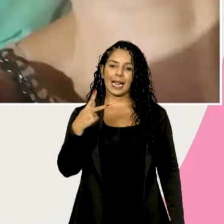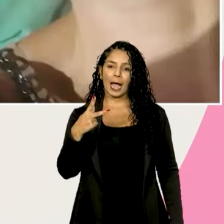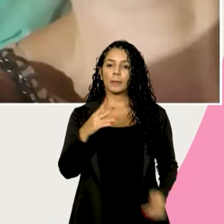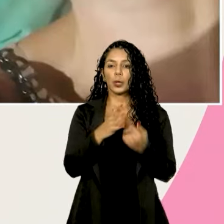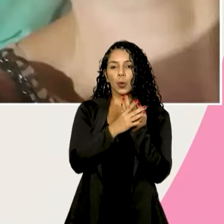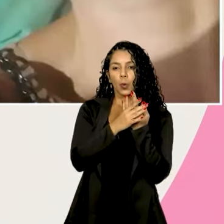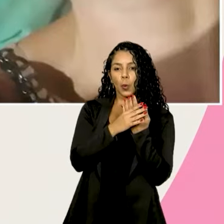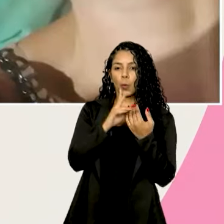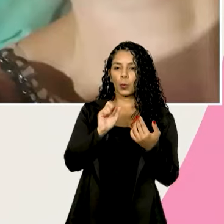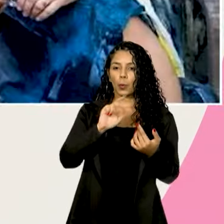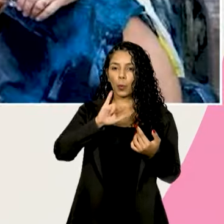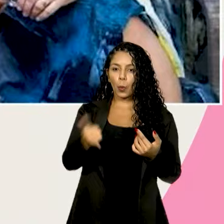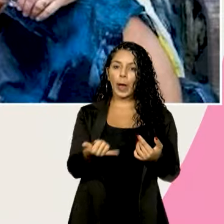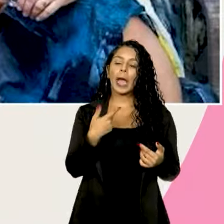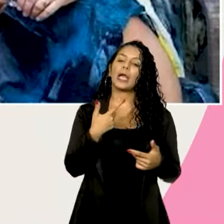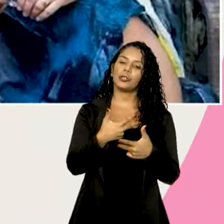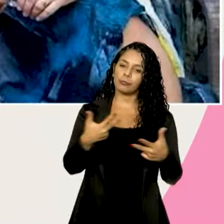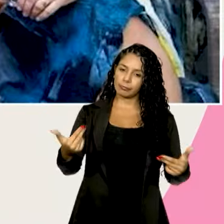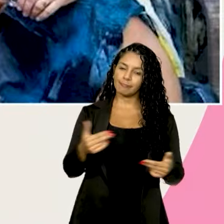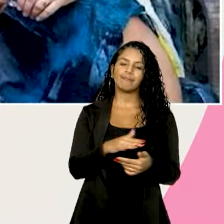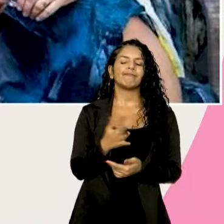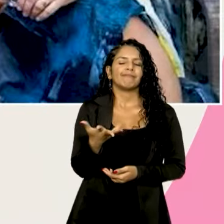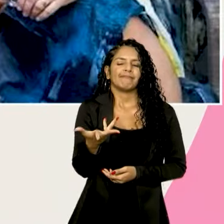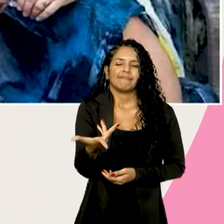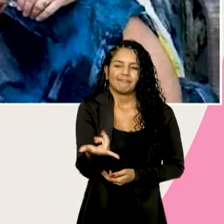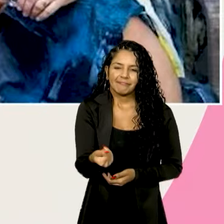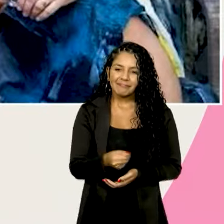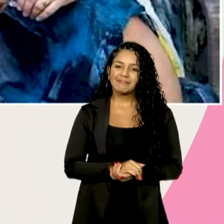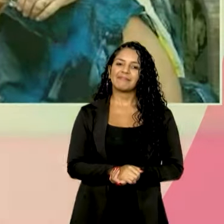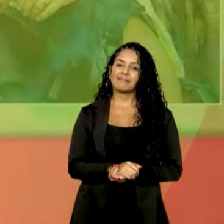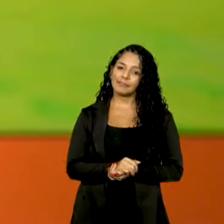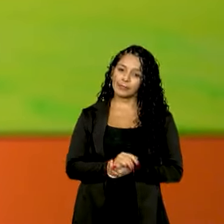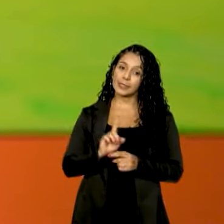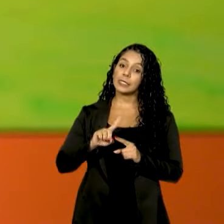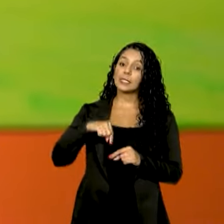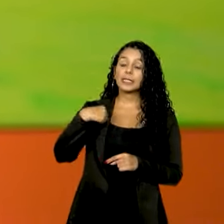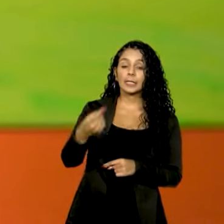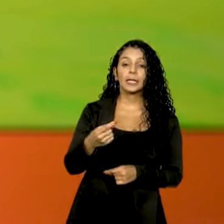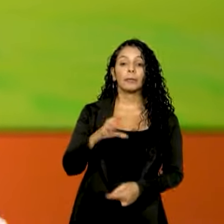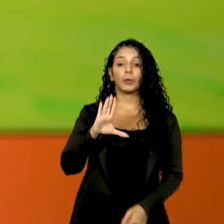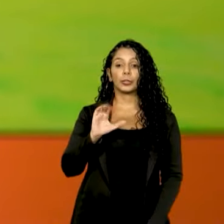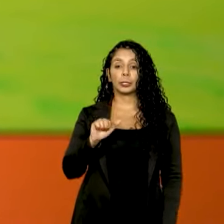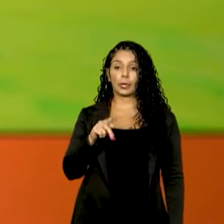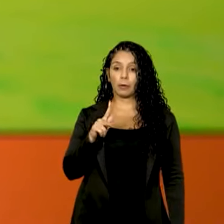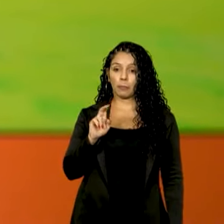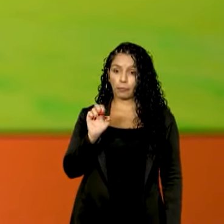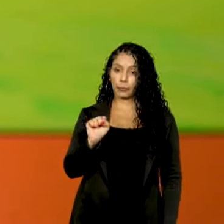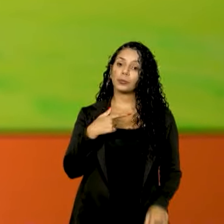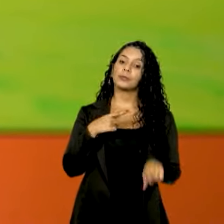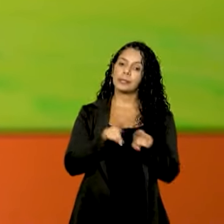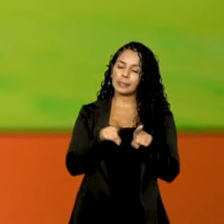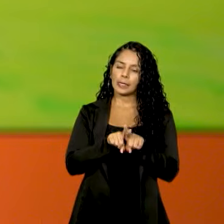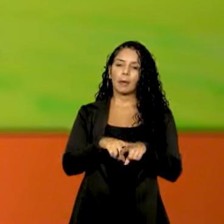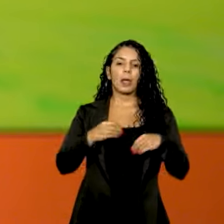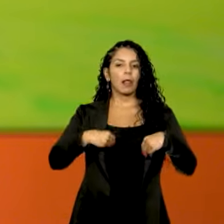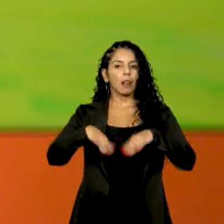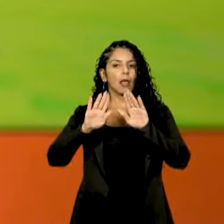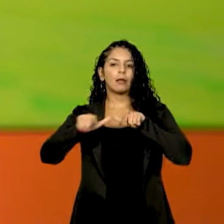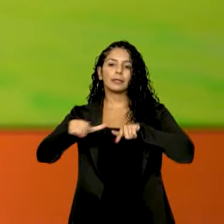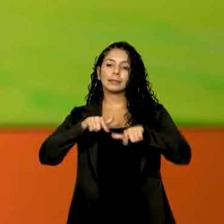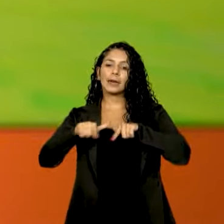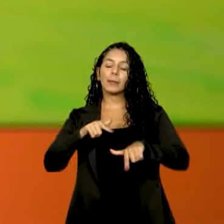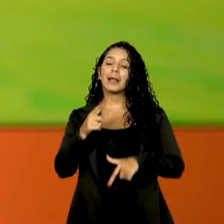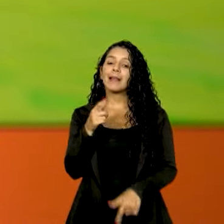eu trabalhei no Colégio de Aplicação da UERJ. Maravilhoso! E depois fui para o campus também levar esse meu trabalho da arte de narrar